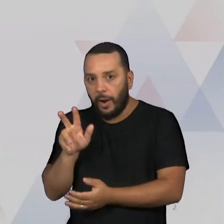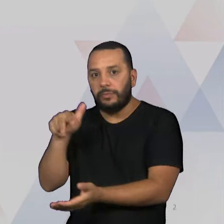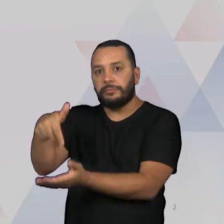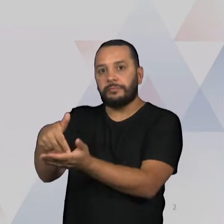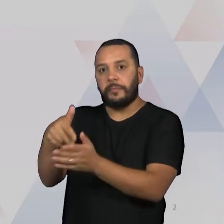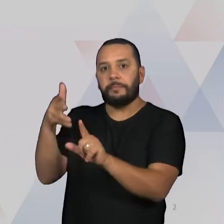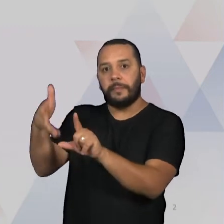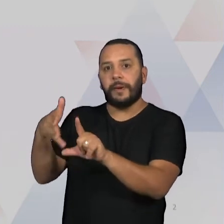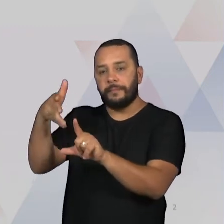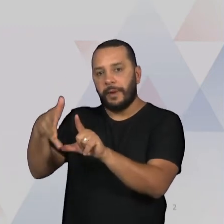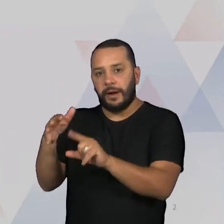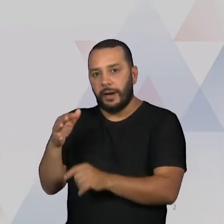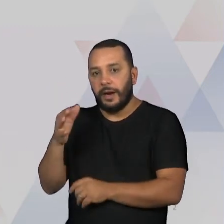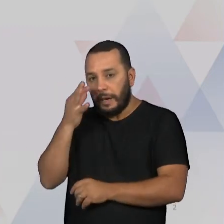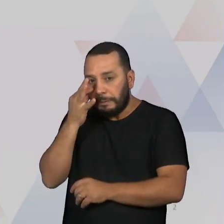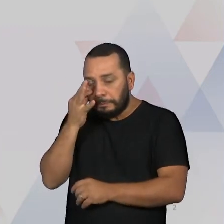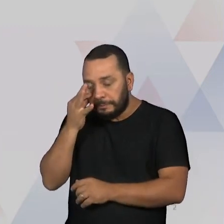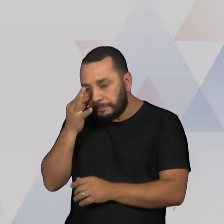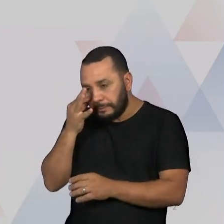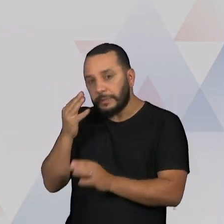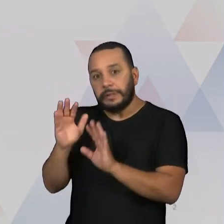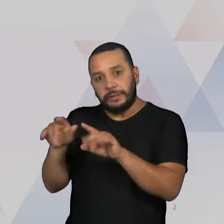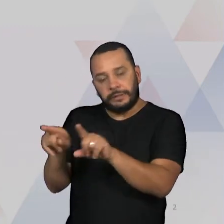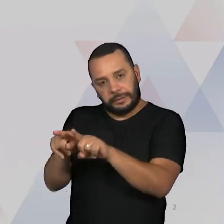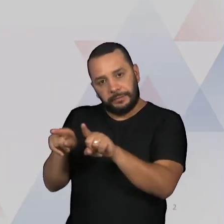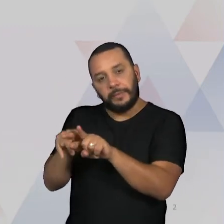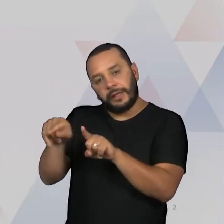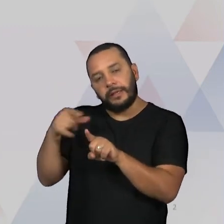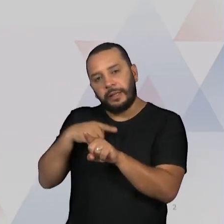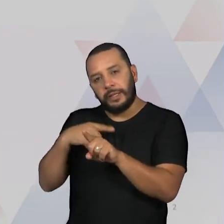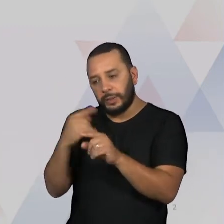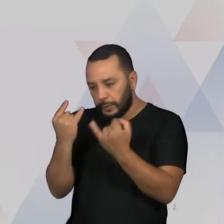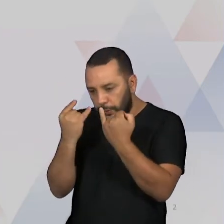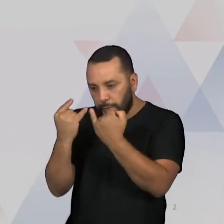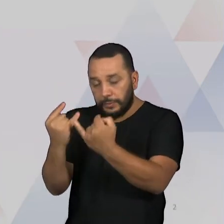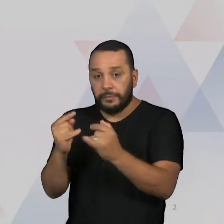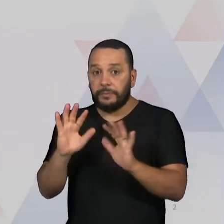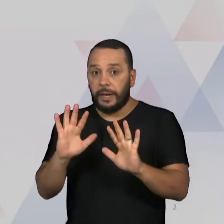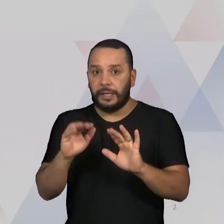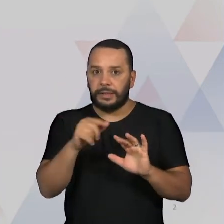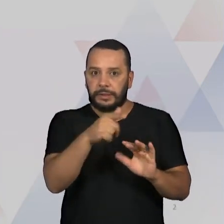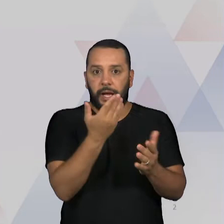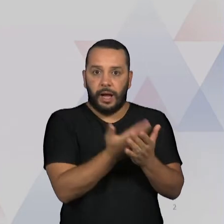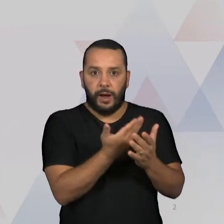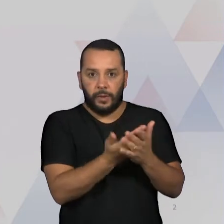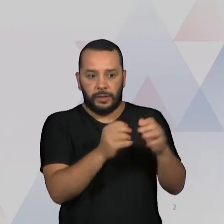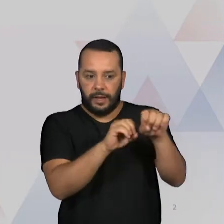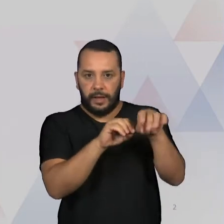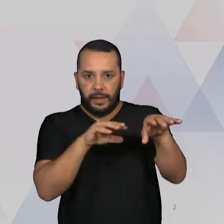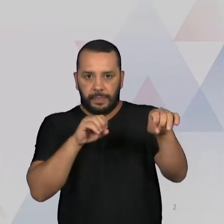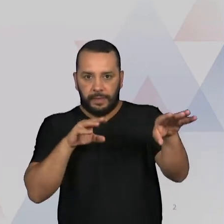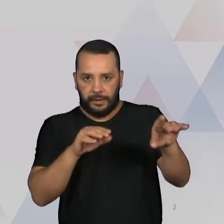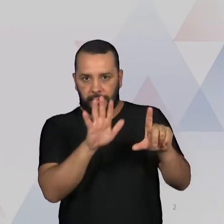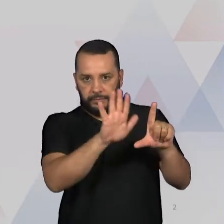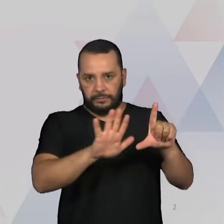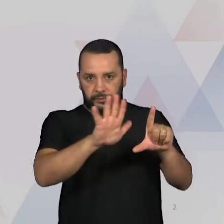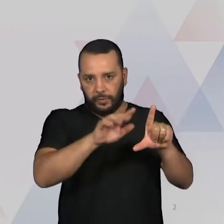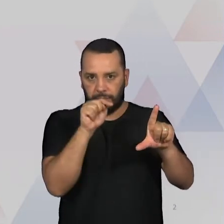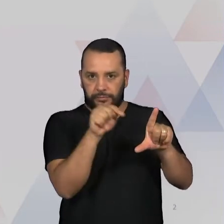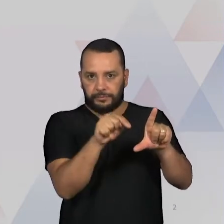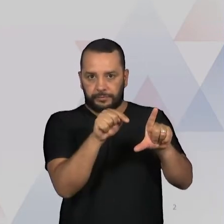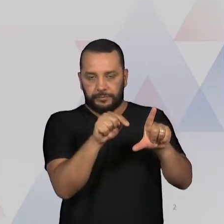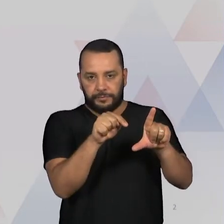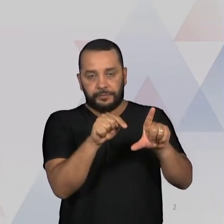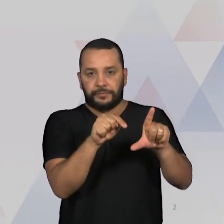diferente para aula virtual nessa aula virtual nós não teremos uma interação